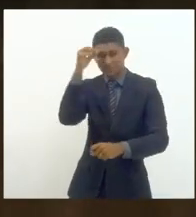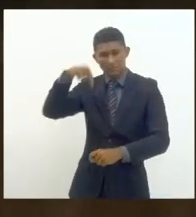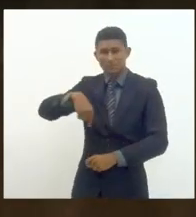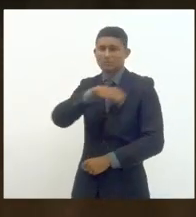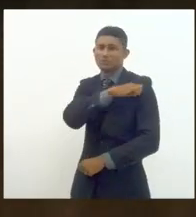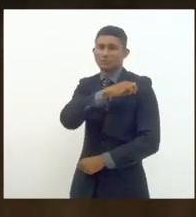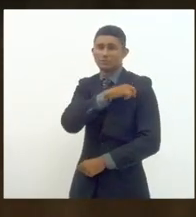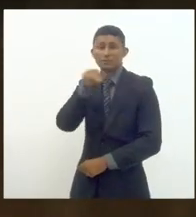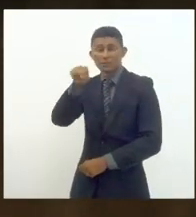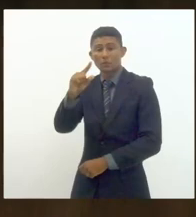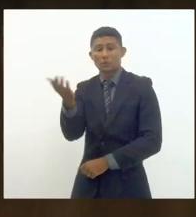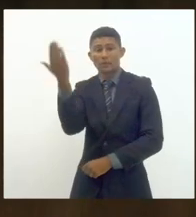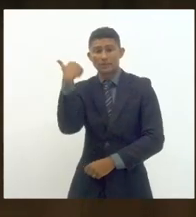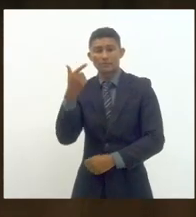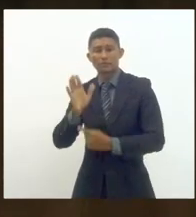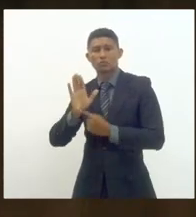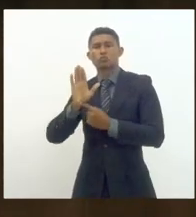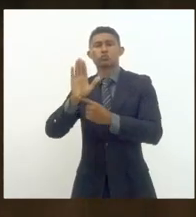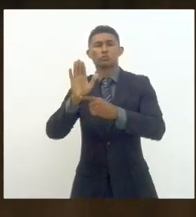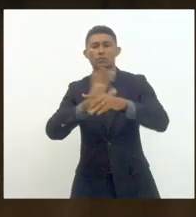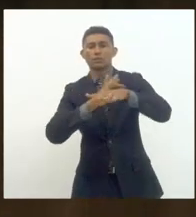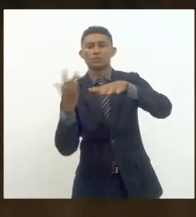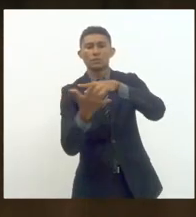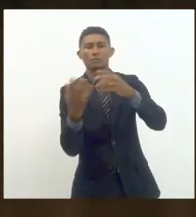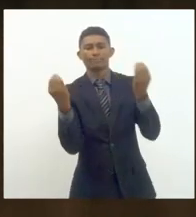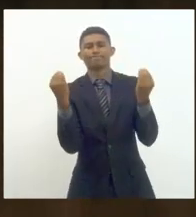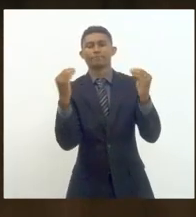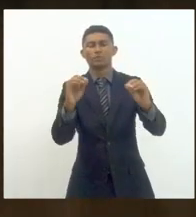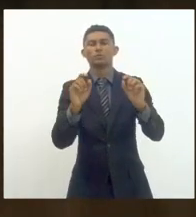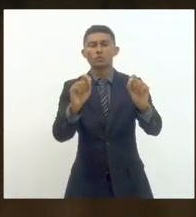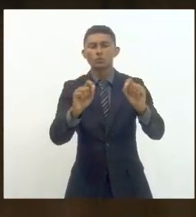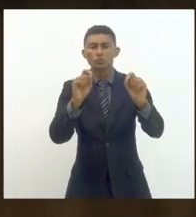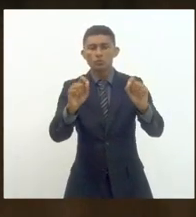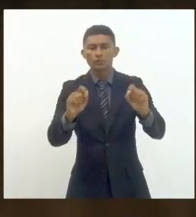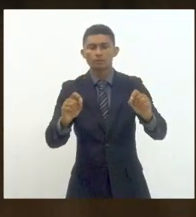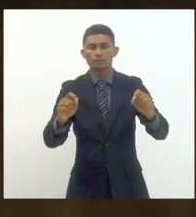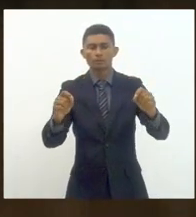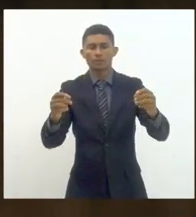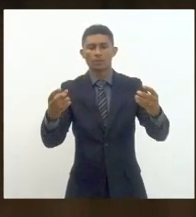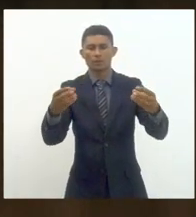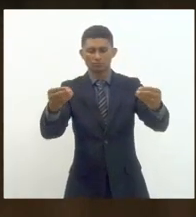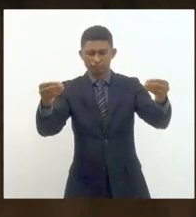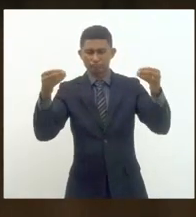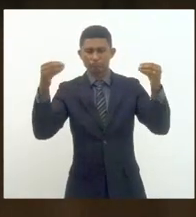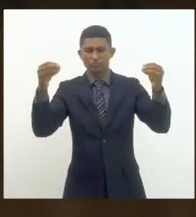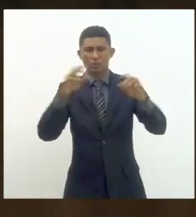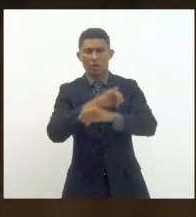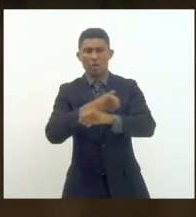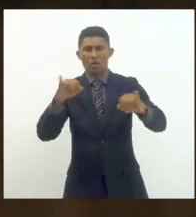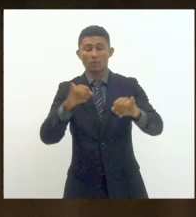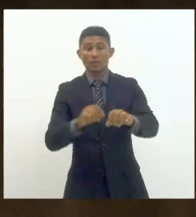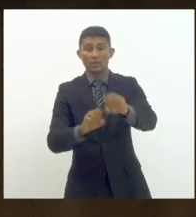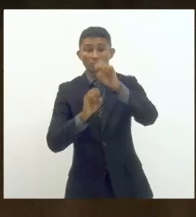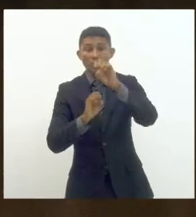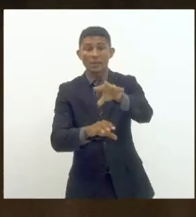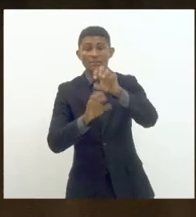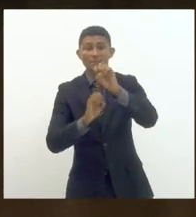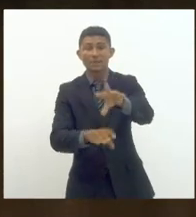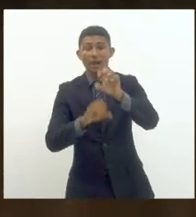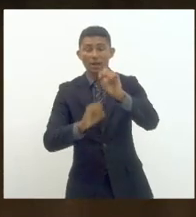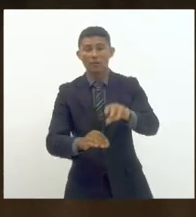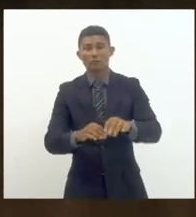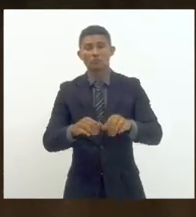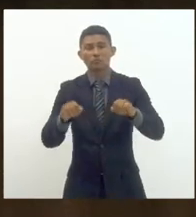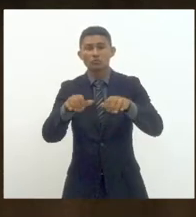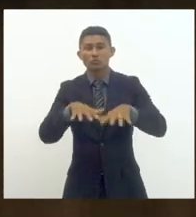Janeiro lançou recentemente, nas suas redes sociais, um cartaz dizendo educação para todos. Isso